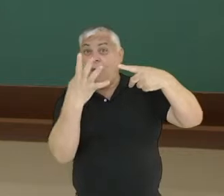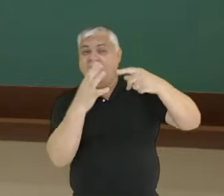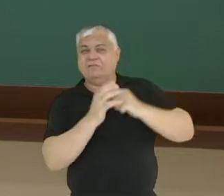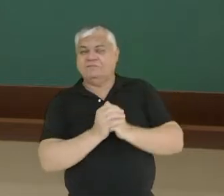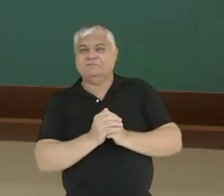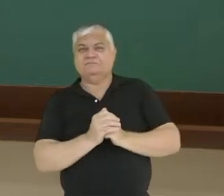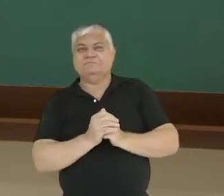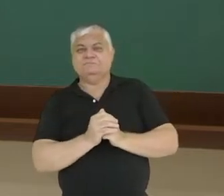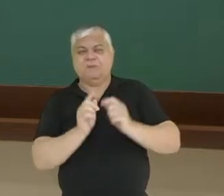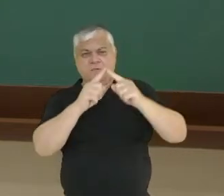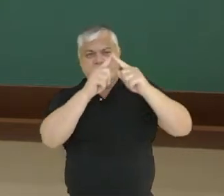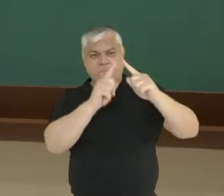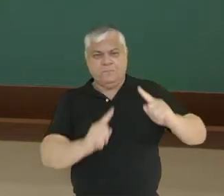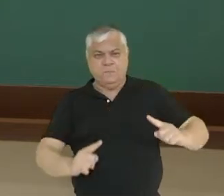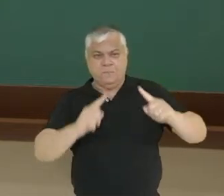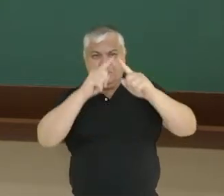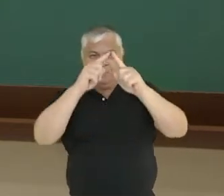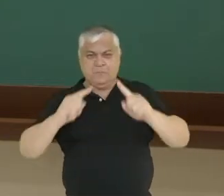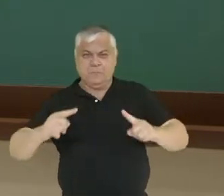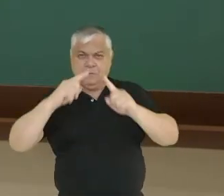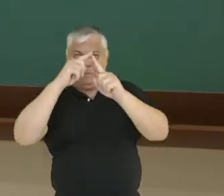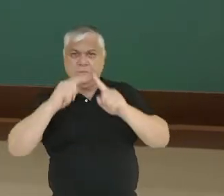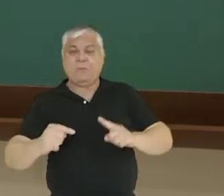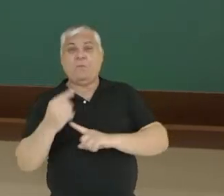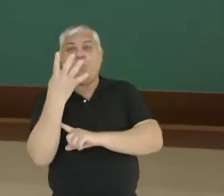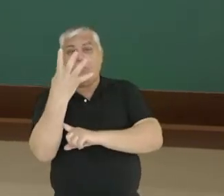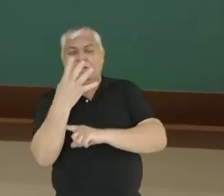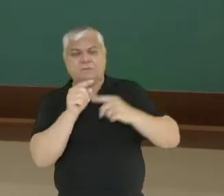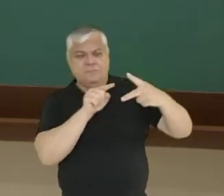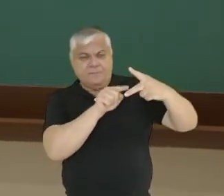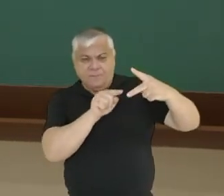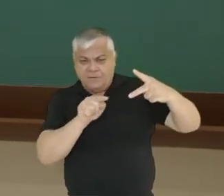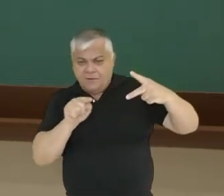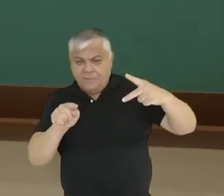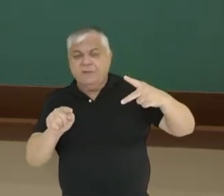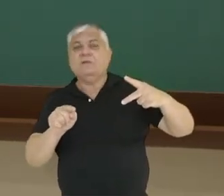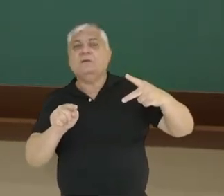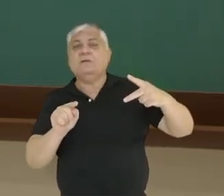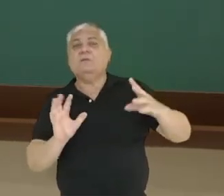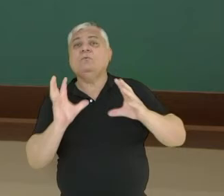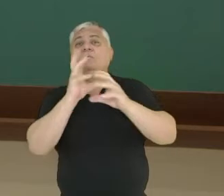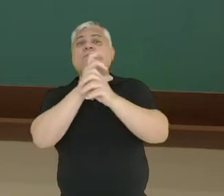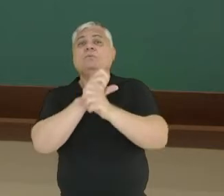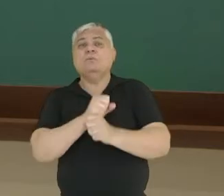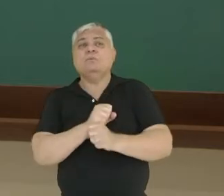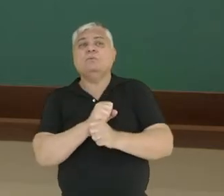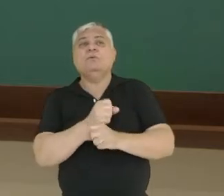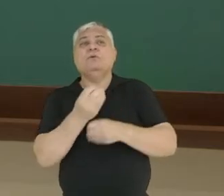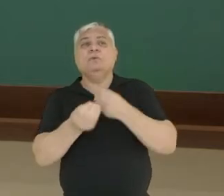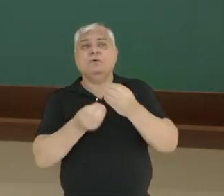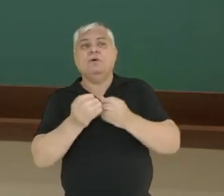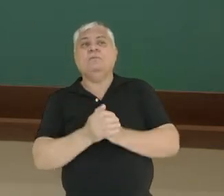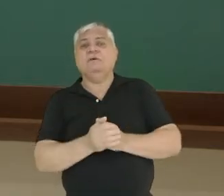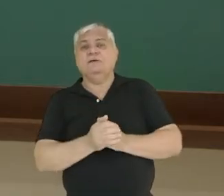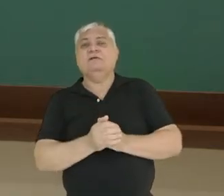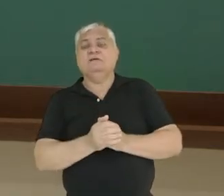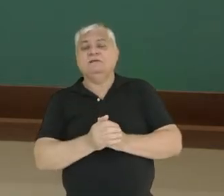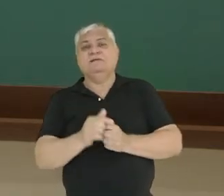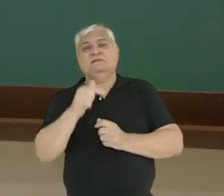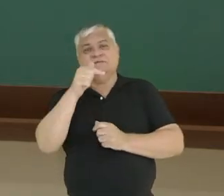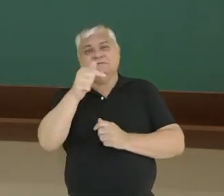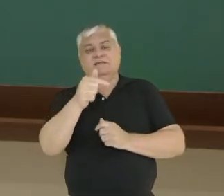ok? Portanto, a soma das medidas dos ângulos internos de um hexágono é igual